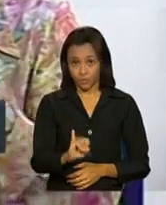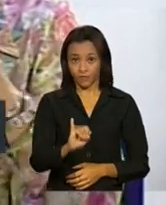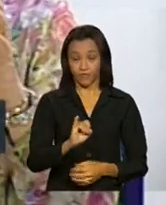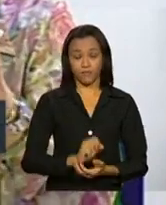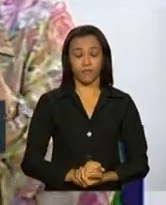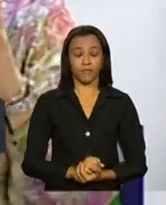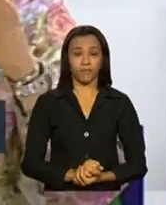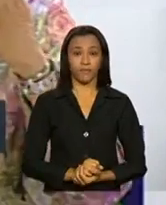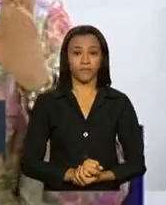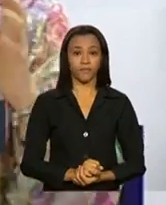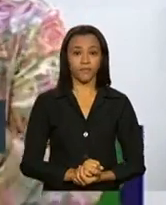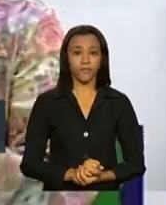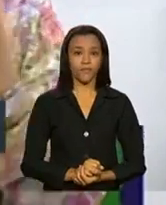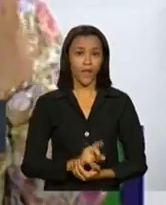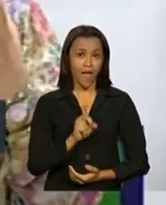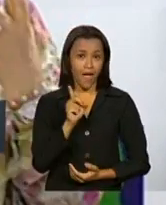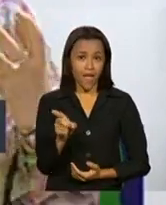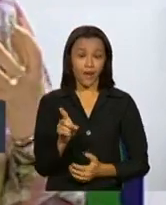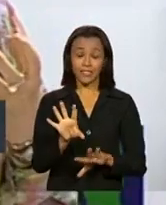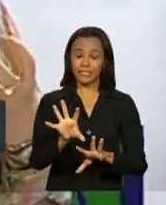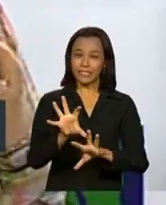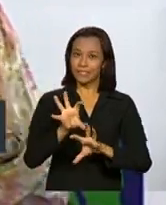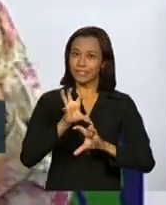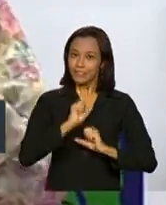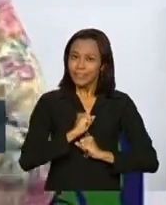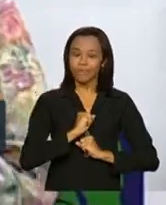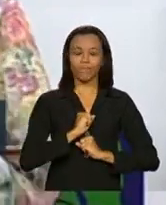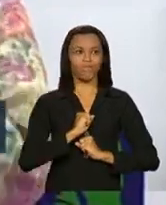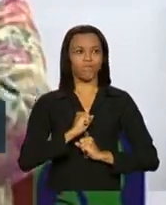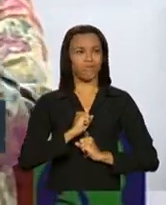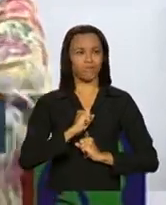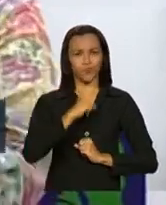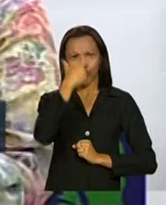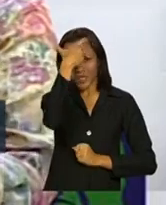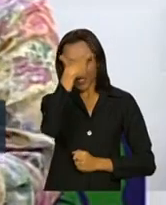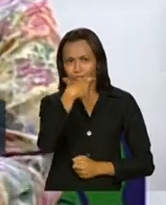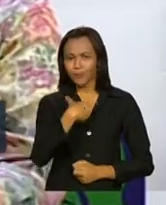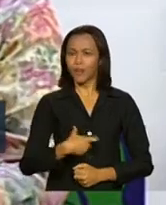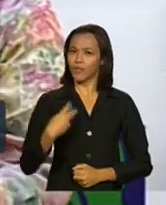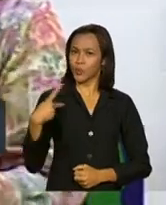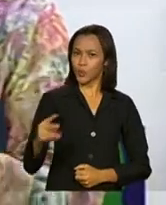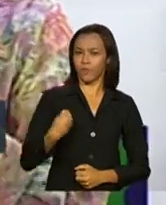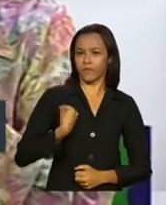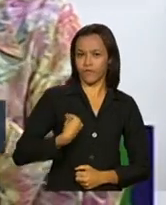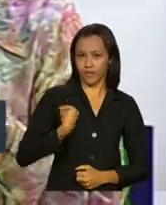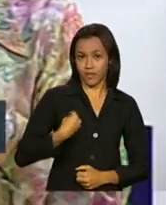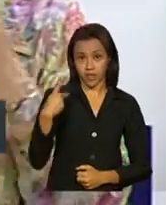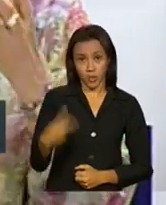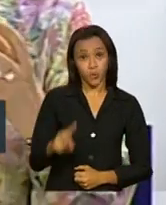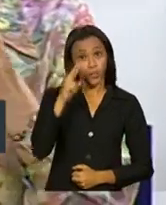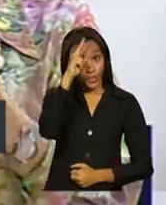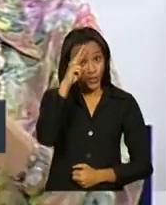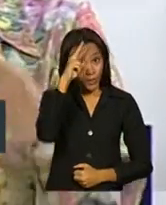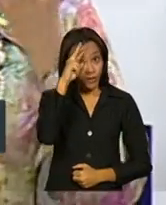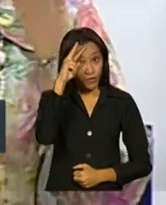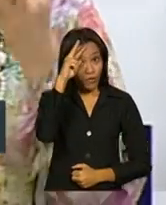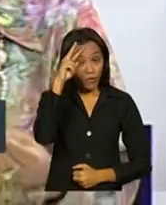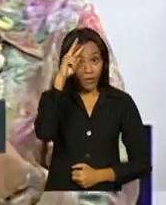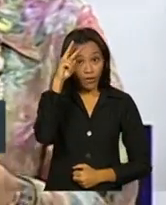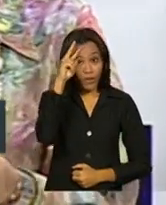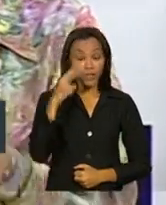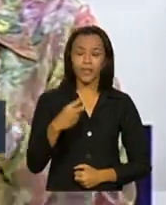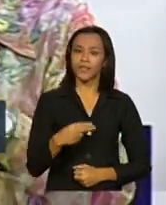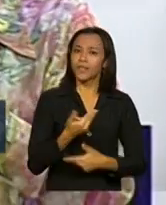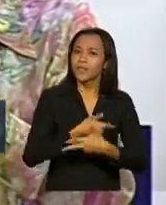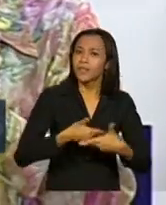um ela incorpora no perfil dela e na trajetória dela traços